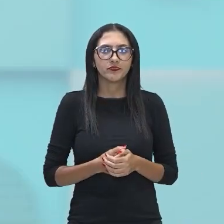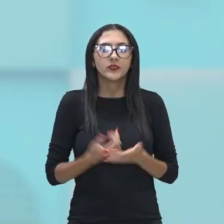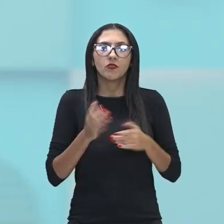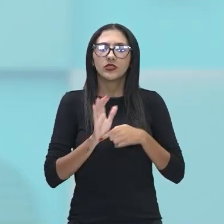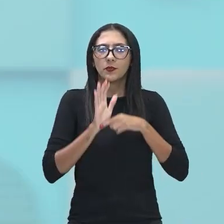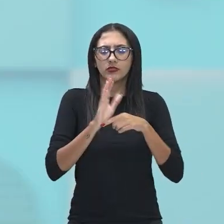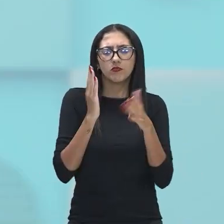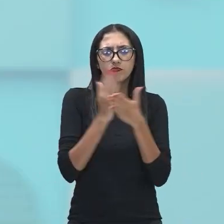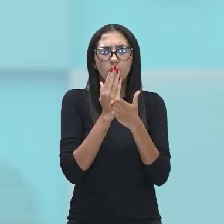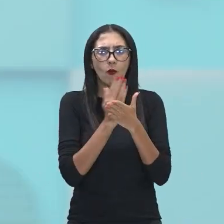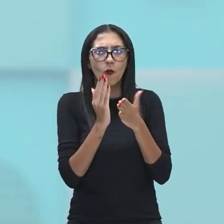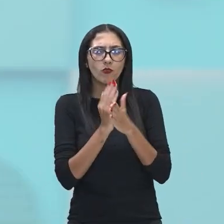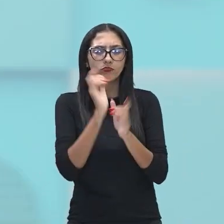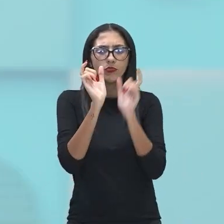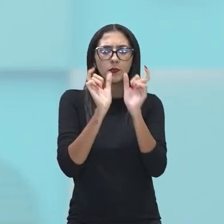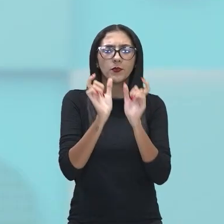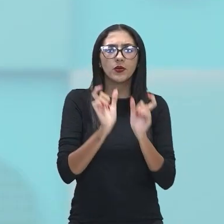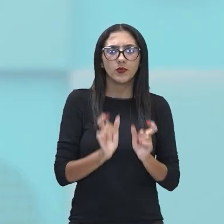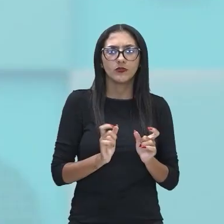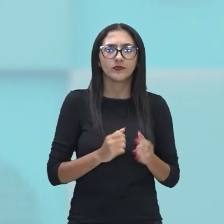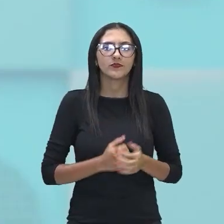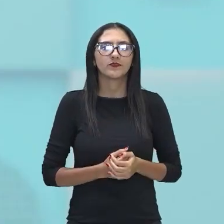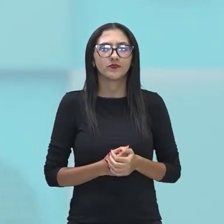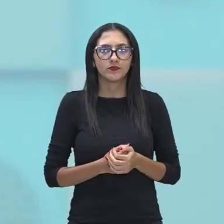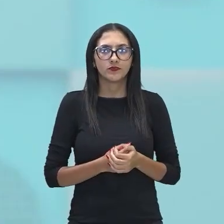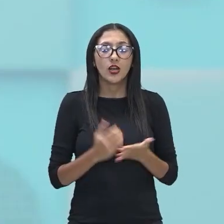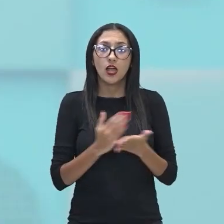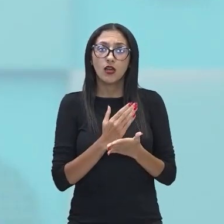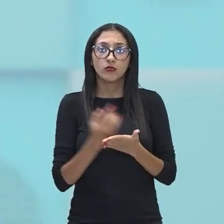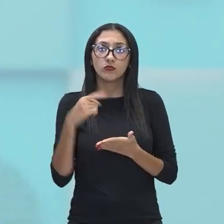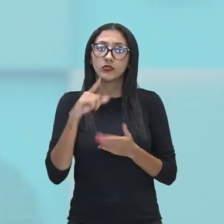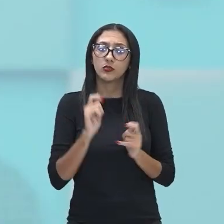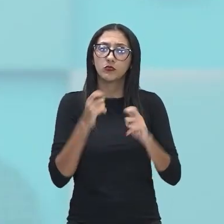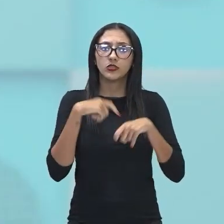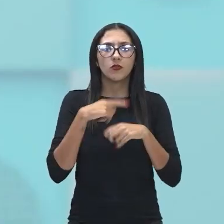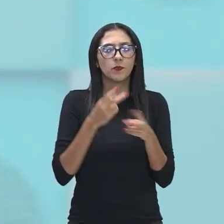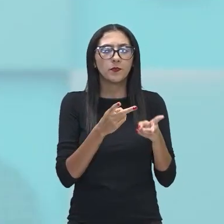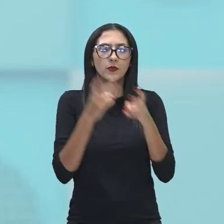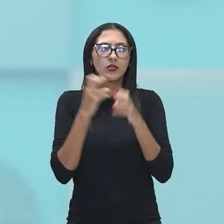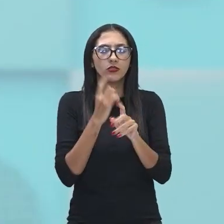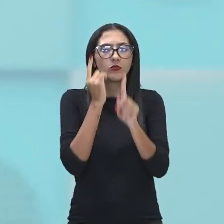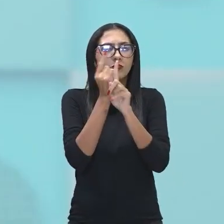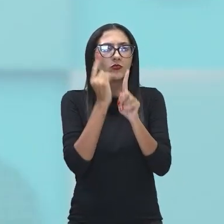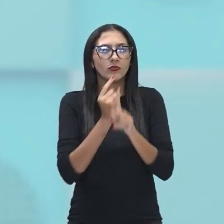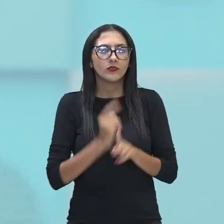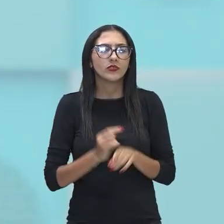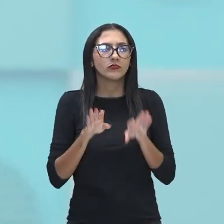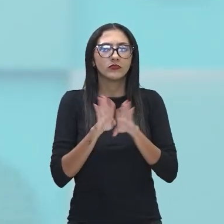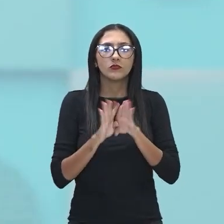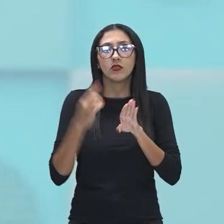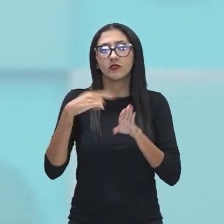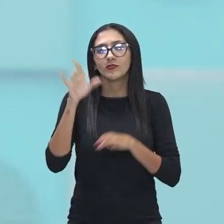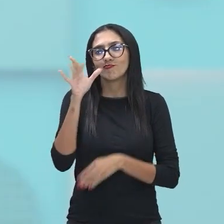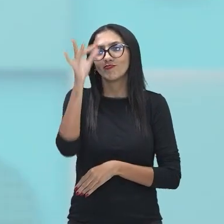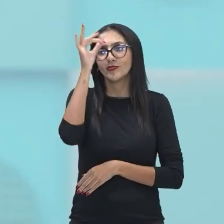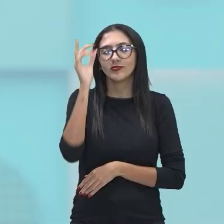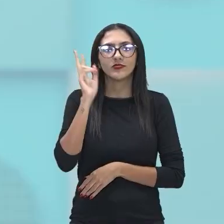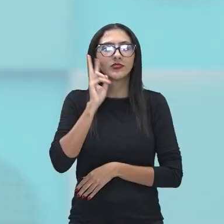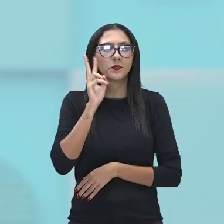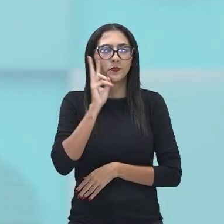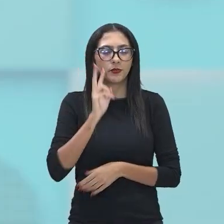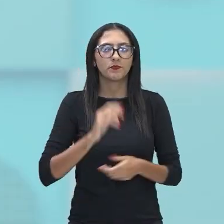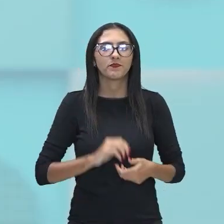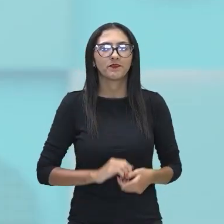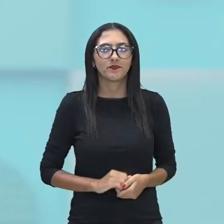é? Talvez você possa encontrar aí pelo caminho, para que você fixe aí, não é? Na sua mente sobre elas. Então, nós